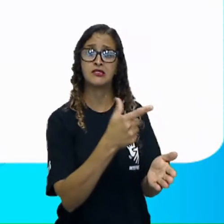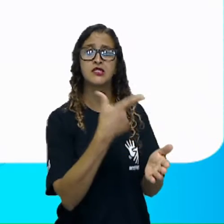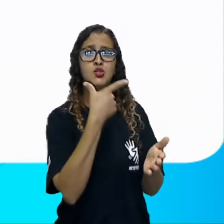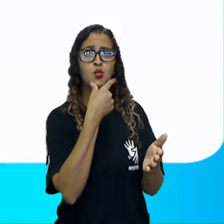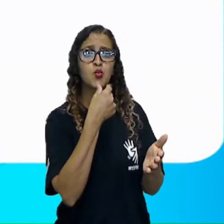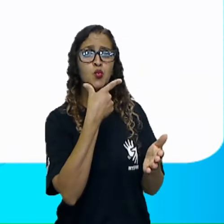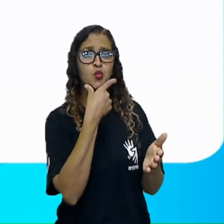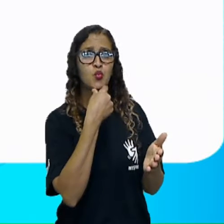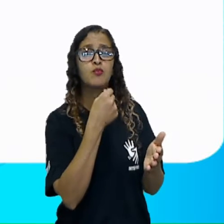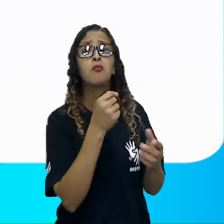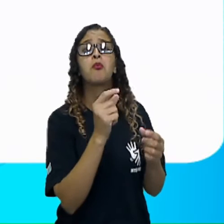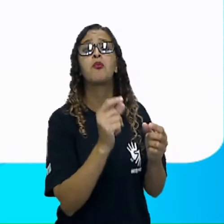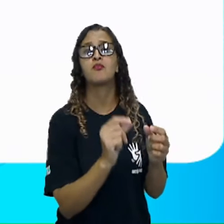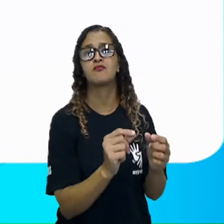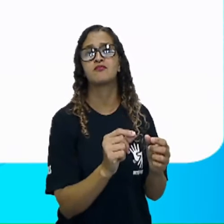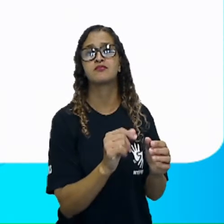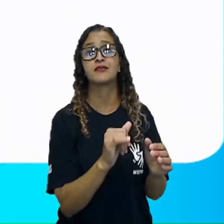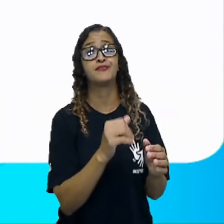Por exemplo,